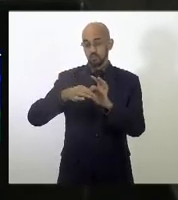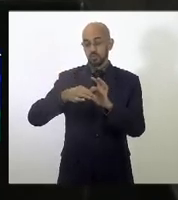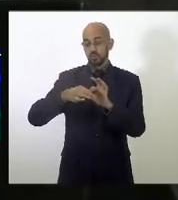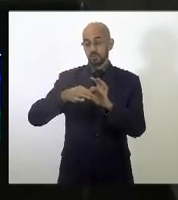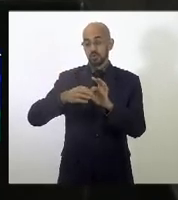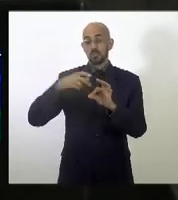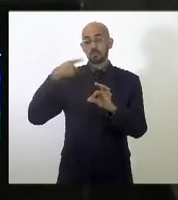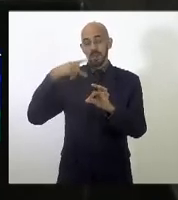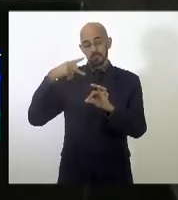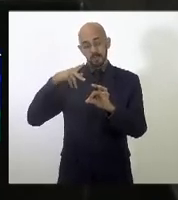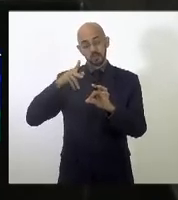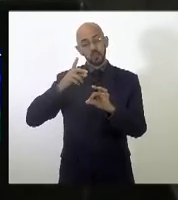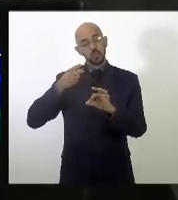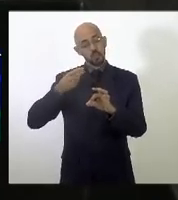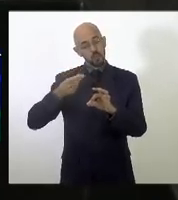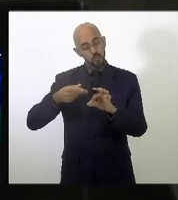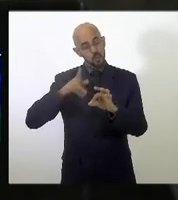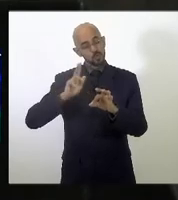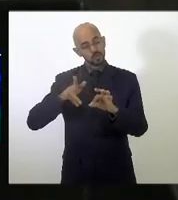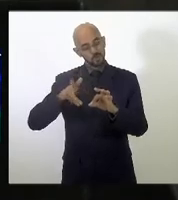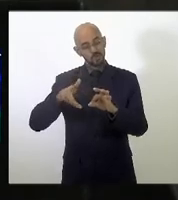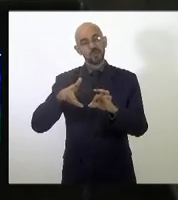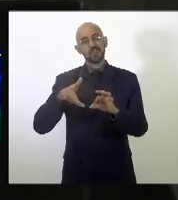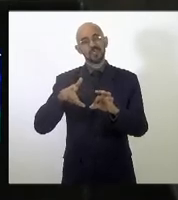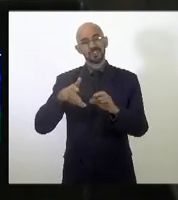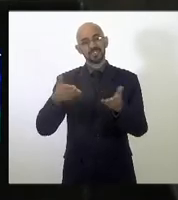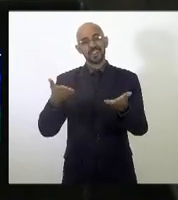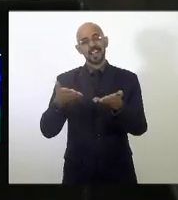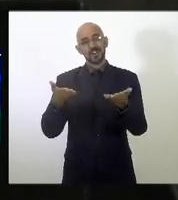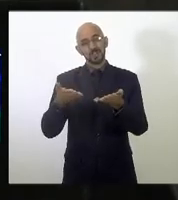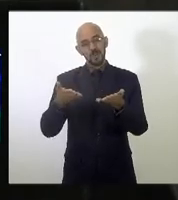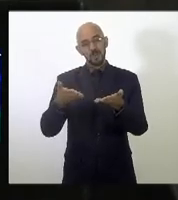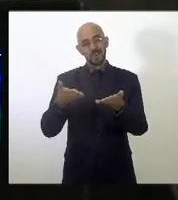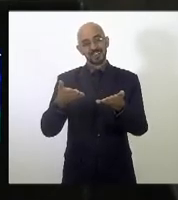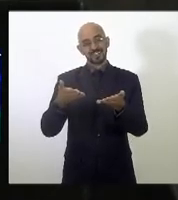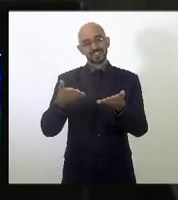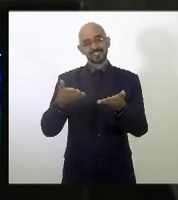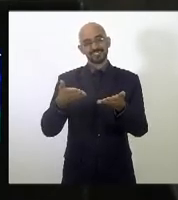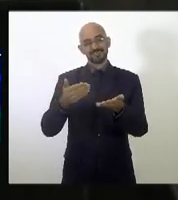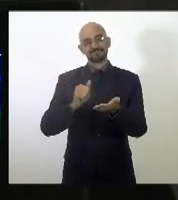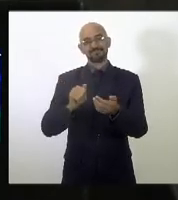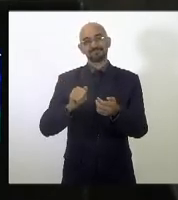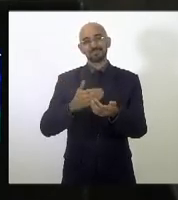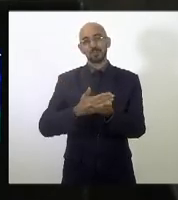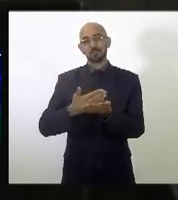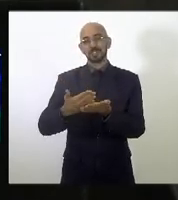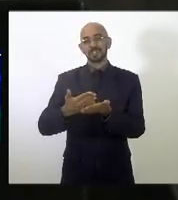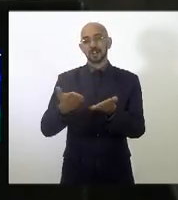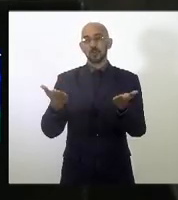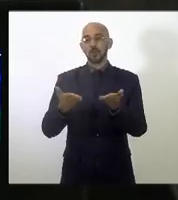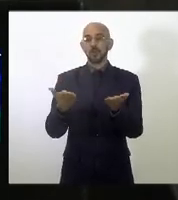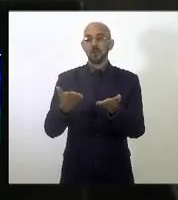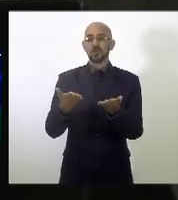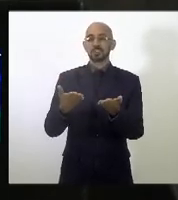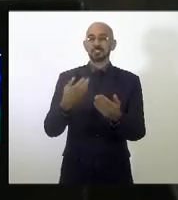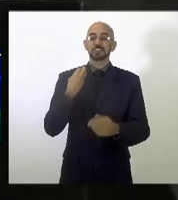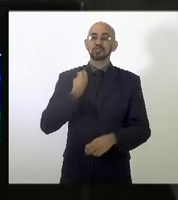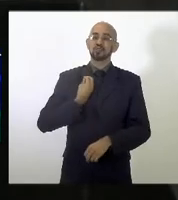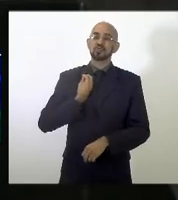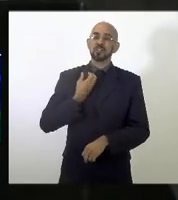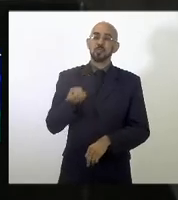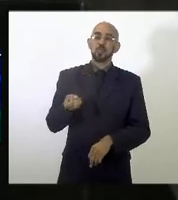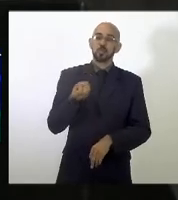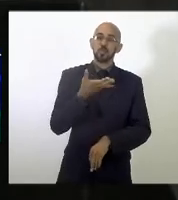parlamento lá funcionou. E agora, a partir de hoje, estamos vivendo um